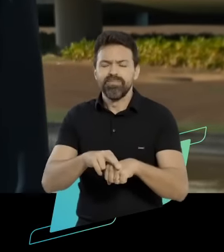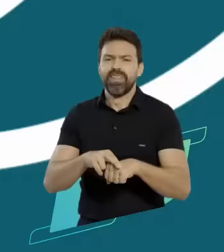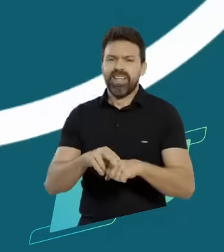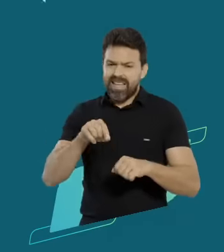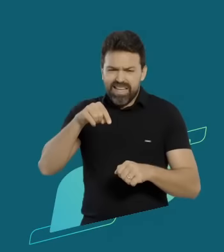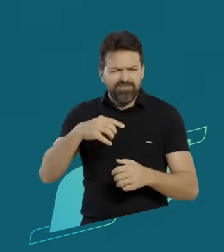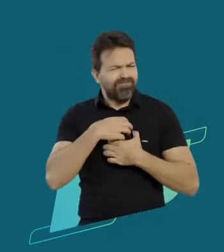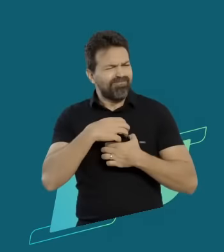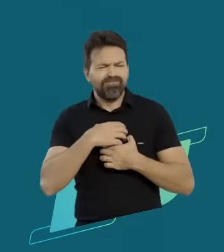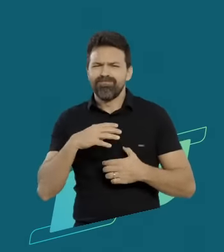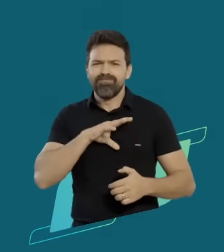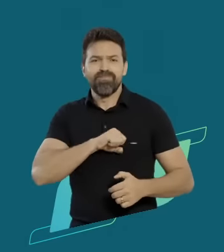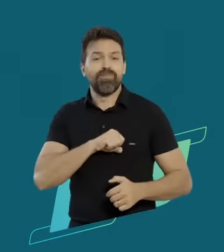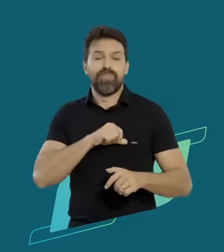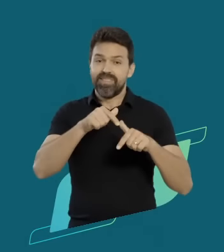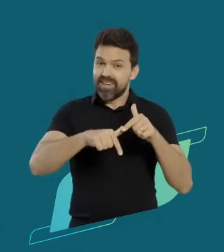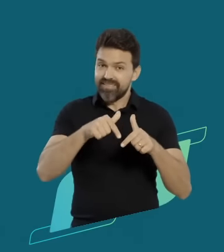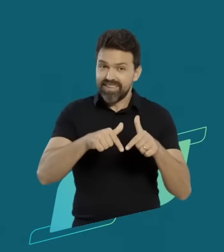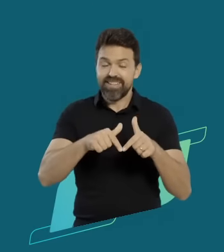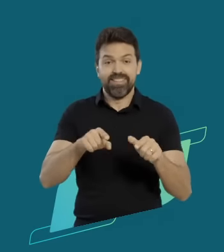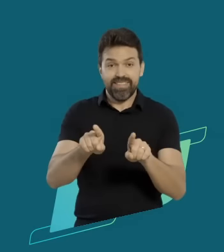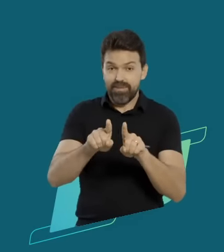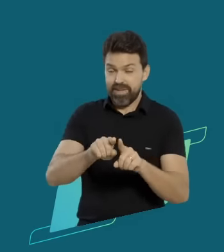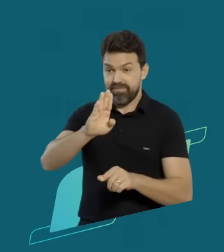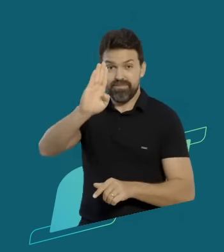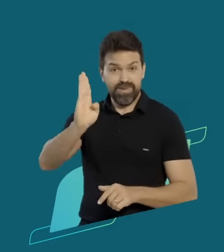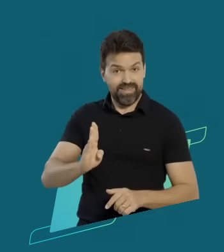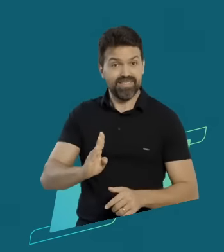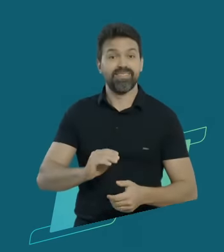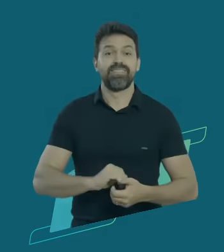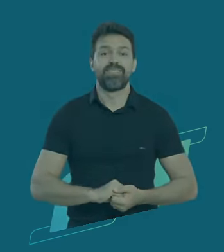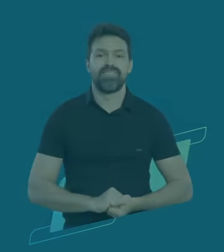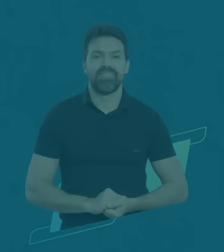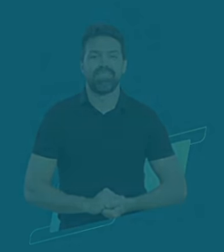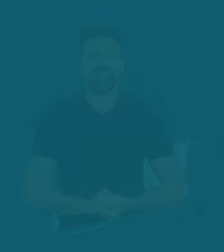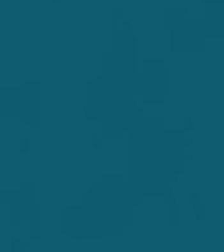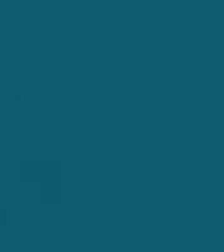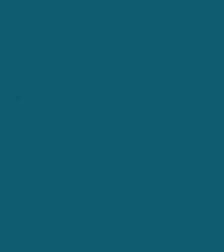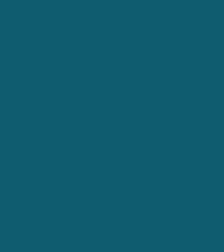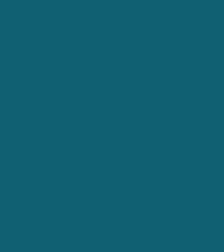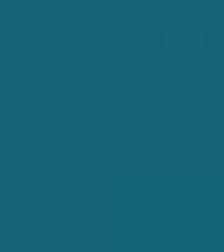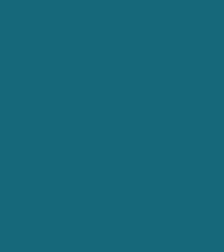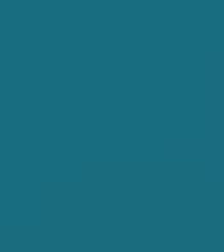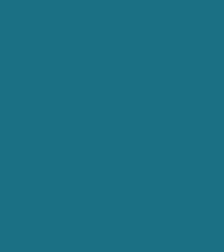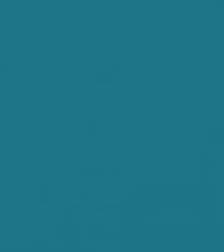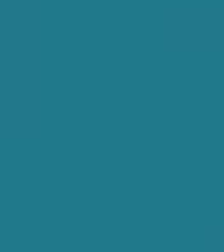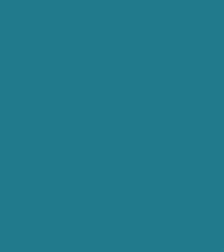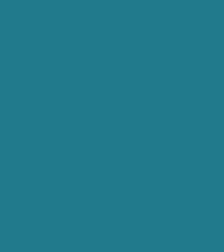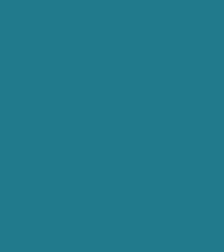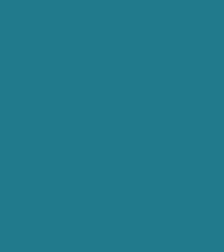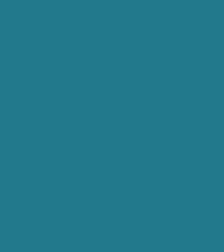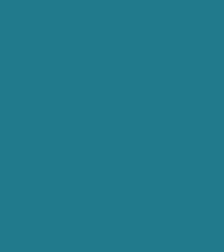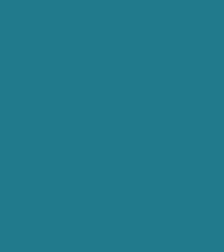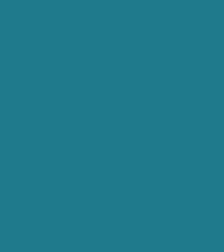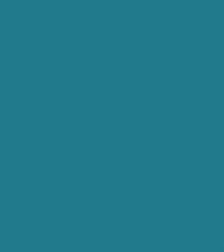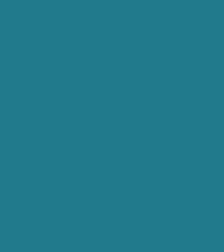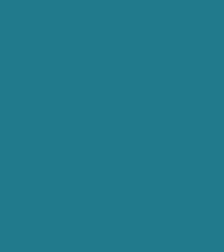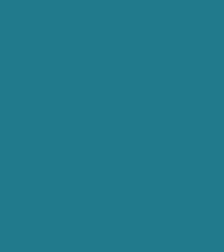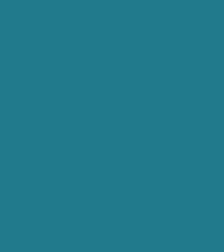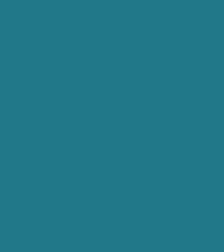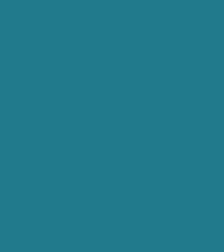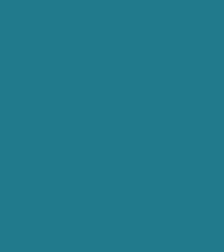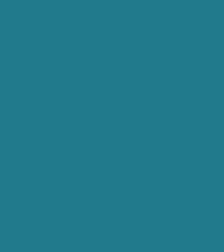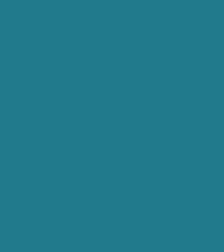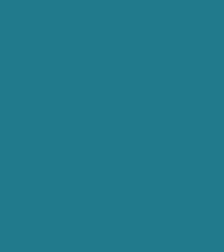Roraima, um estado de amor pelo trabalho e pelo Brasil. Fazer acontecer, pra fazer